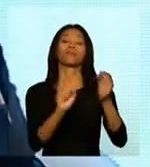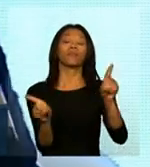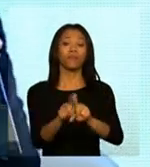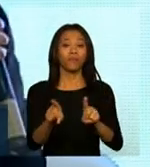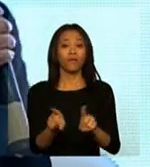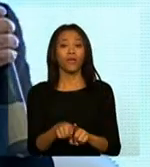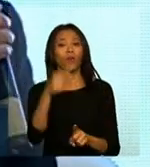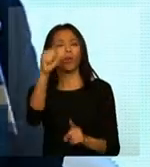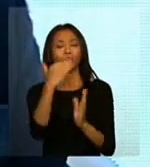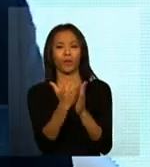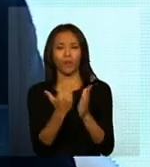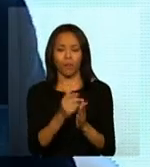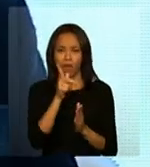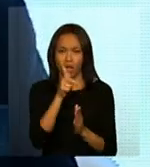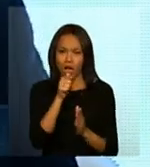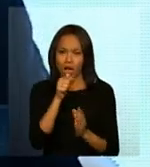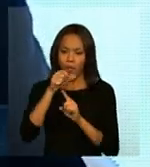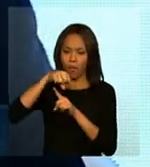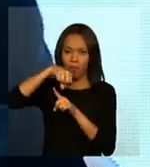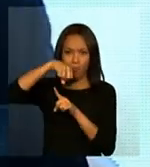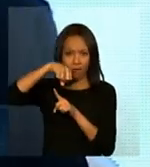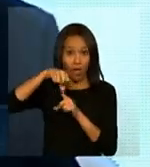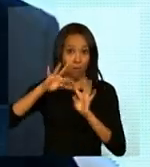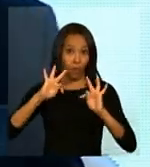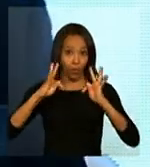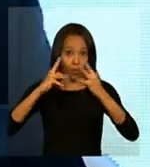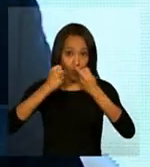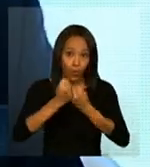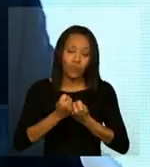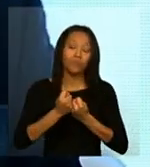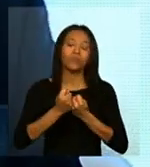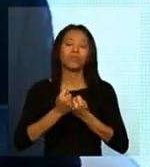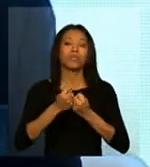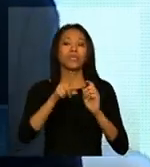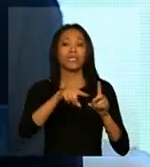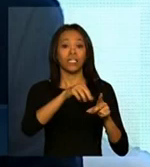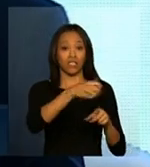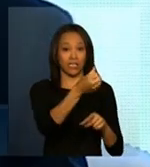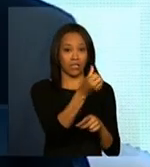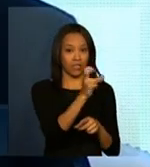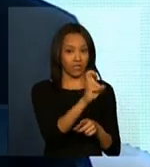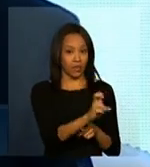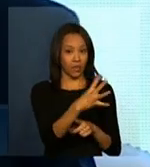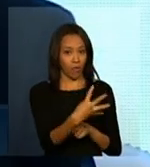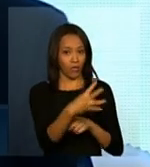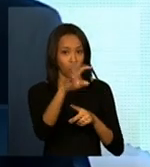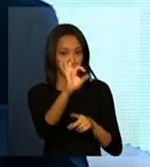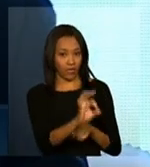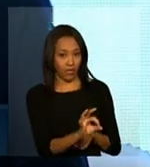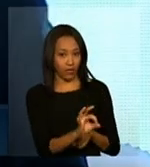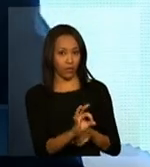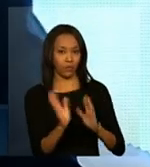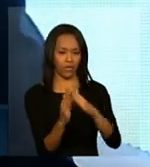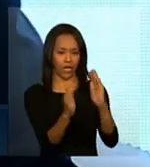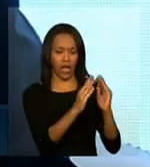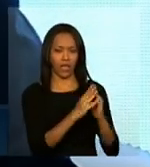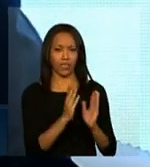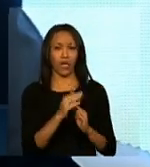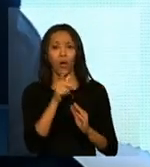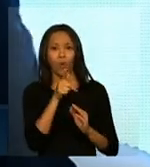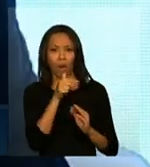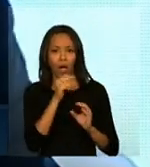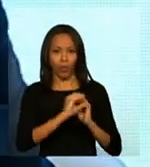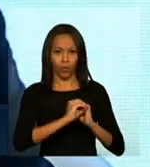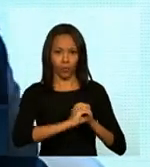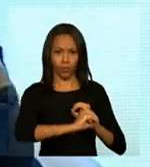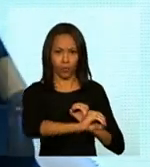nesse período, Tereza, que a gente saísse de 54% das águas, dos domicílios do meio rural com água encanada